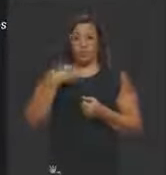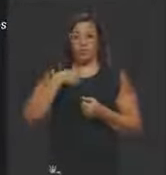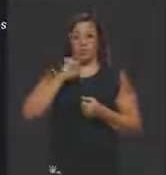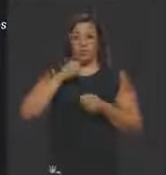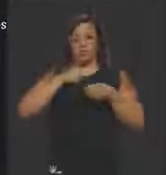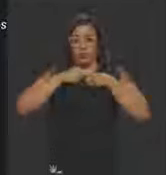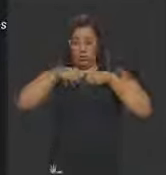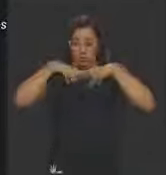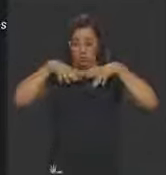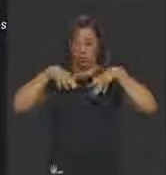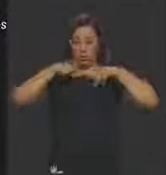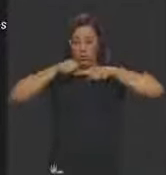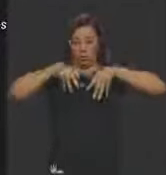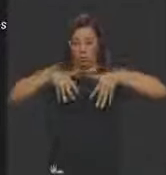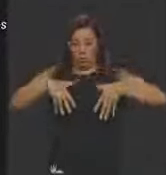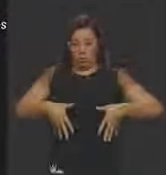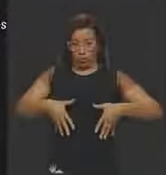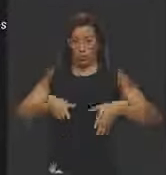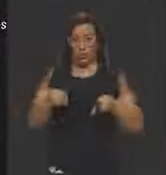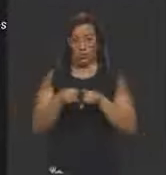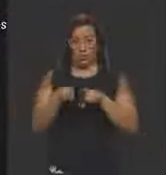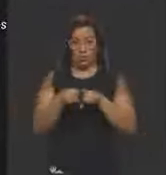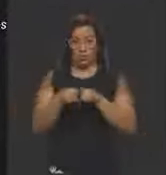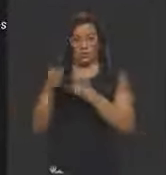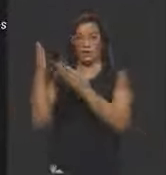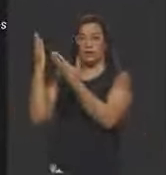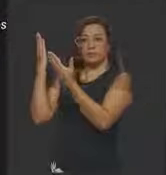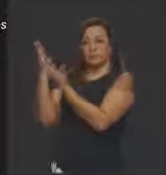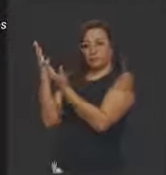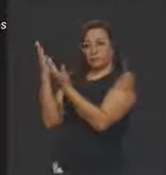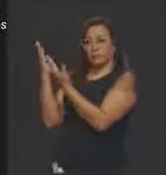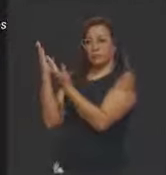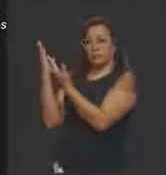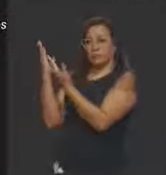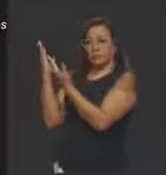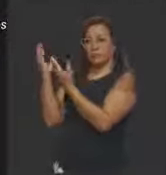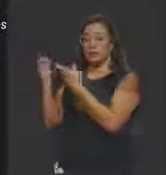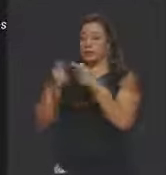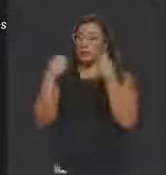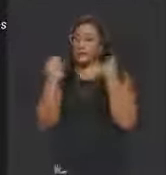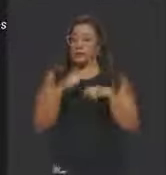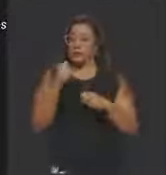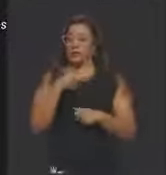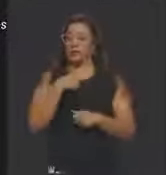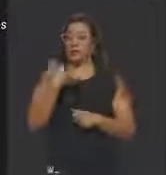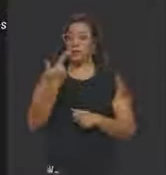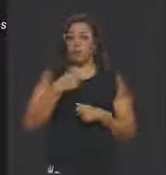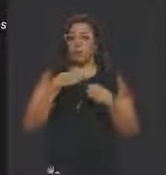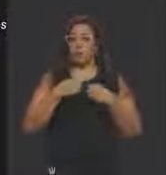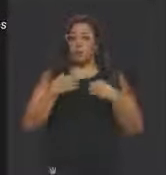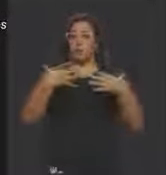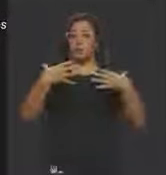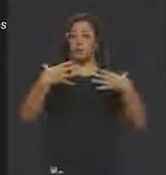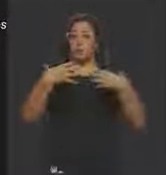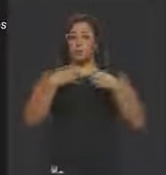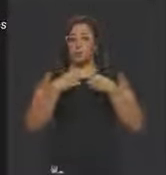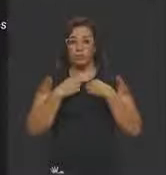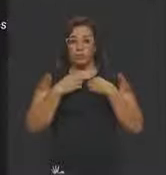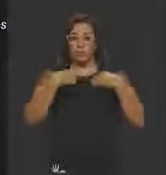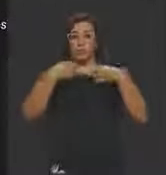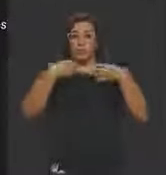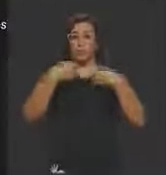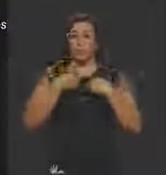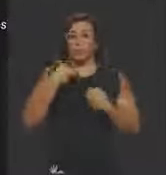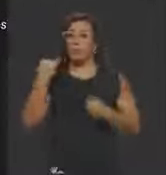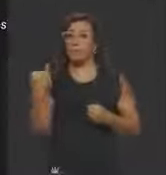brônquios, bronquíolos. Esses órgãos precisam estar funcionando bem para que o sistema circulatório